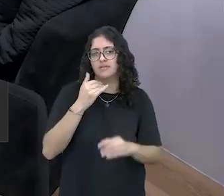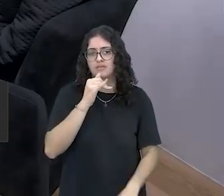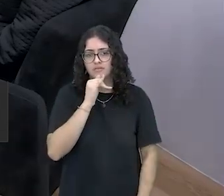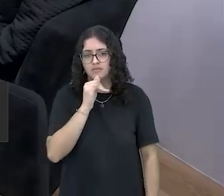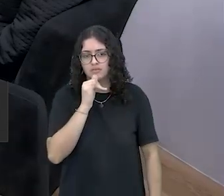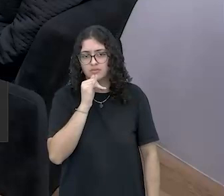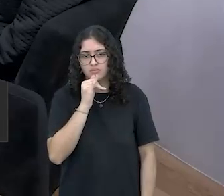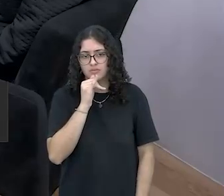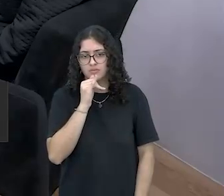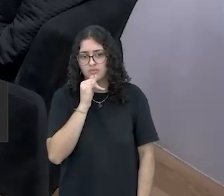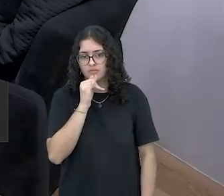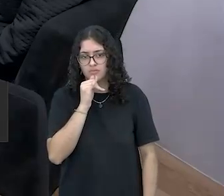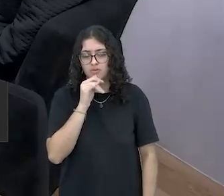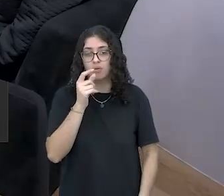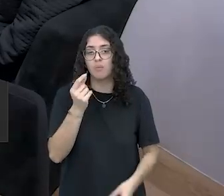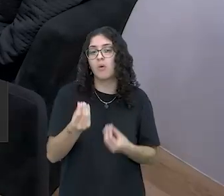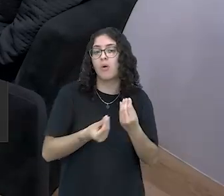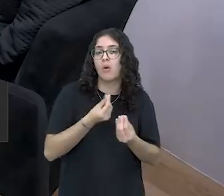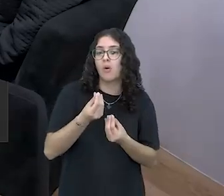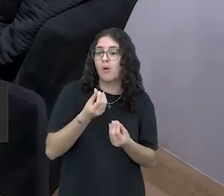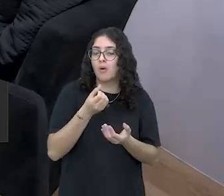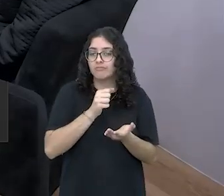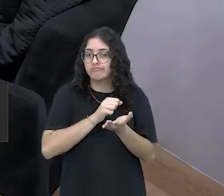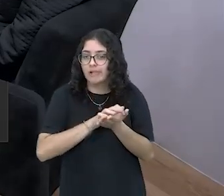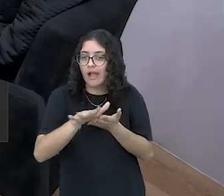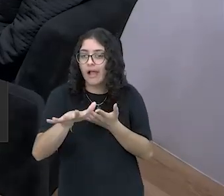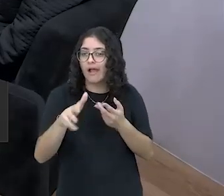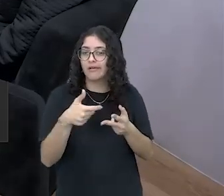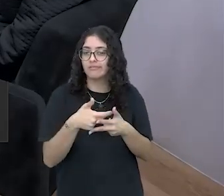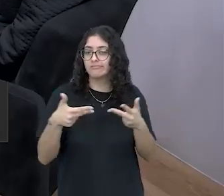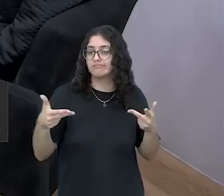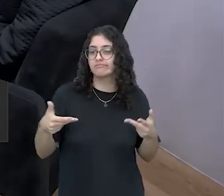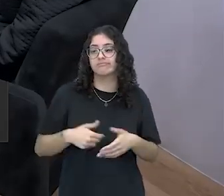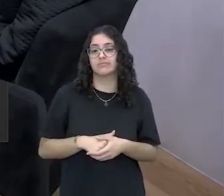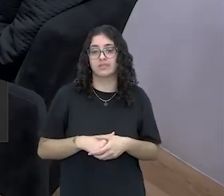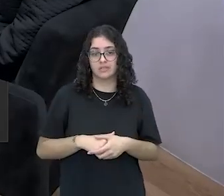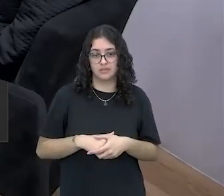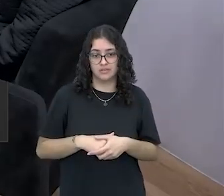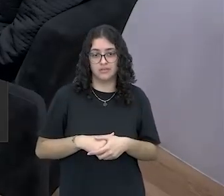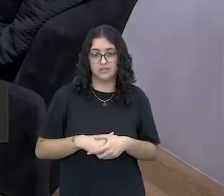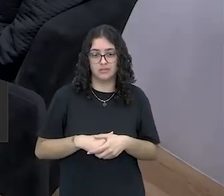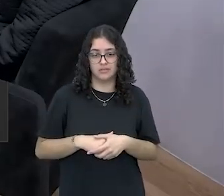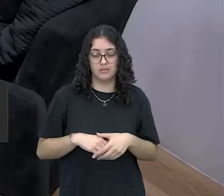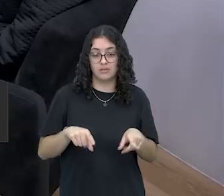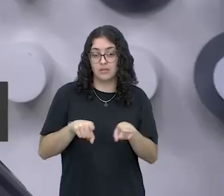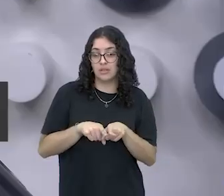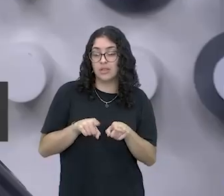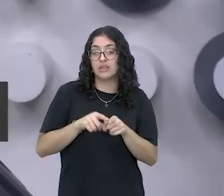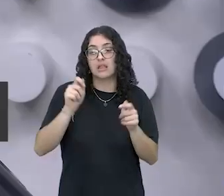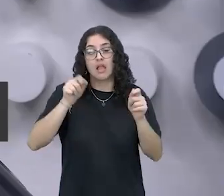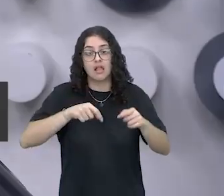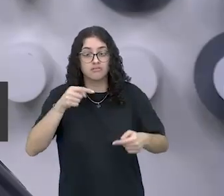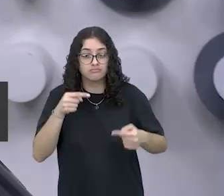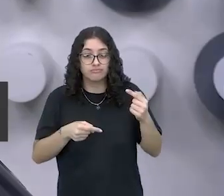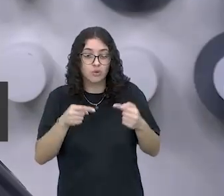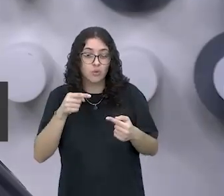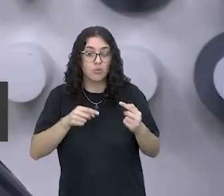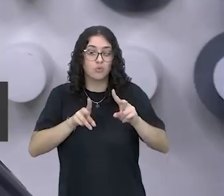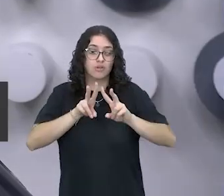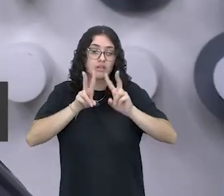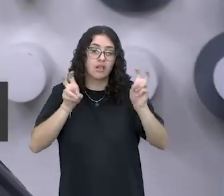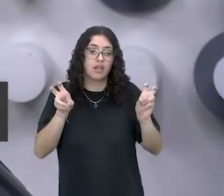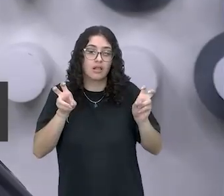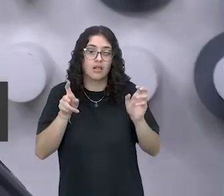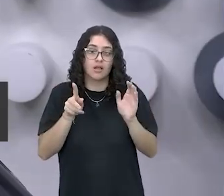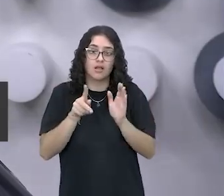Discutir consumo e consumismo, Isso, como exatamente. colocou aqui a Solange. Eu consigo, por exemplo, discutir a questão